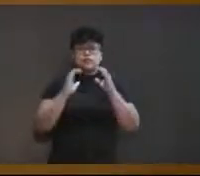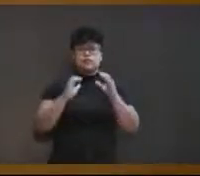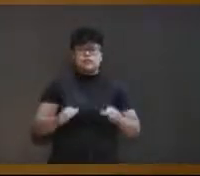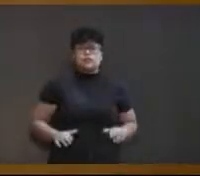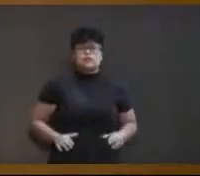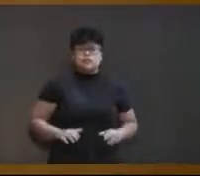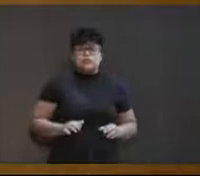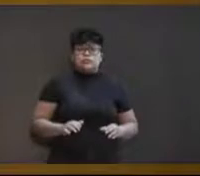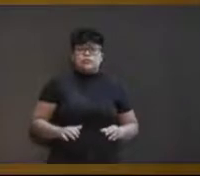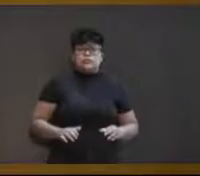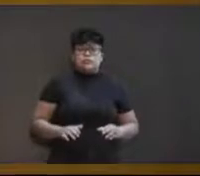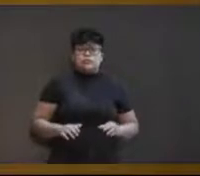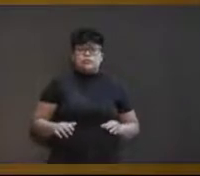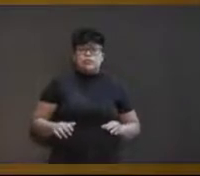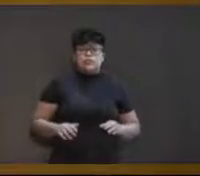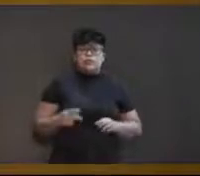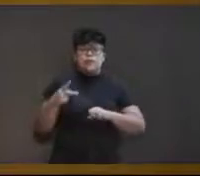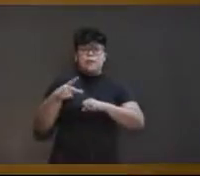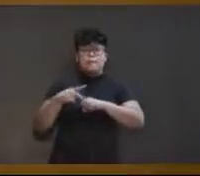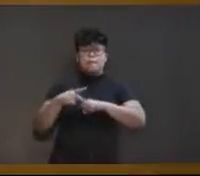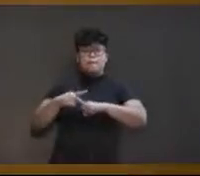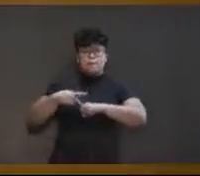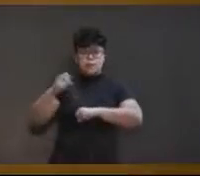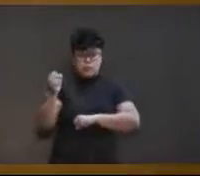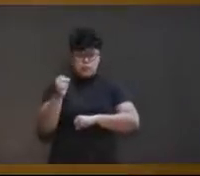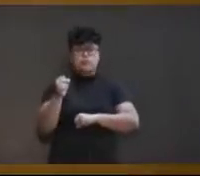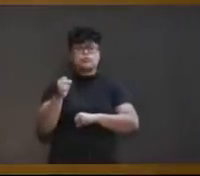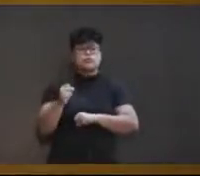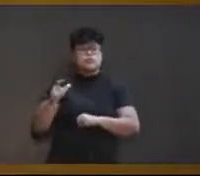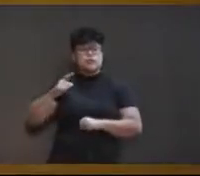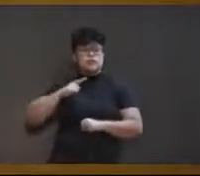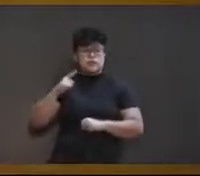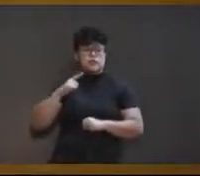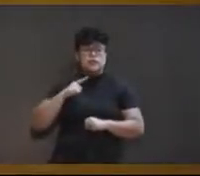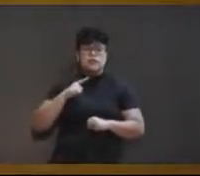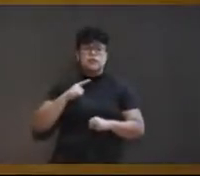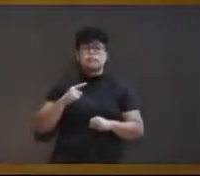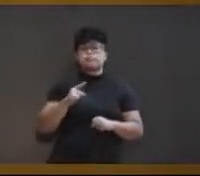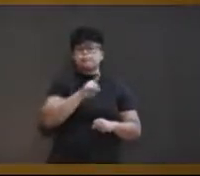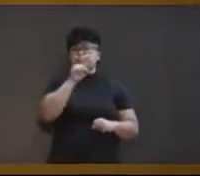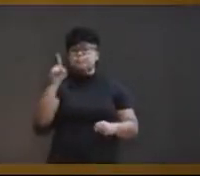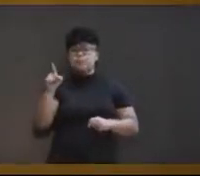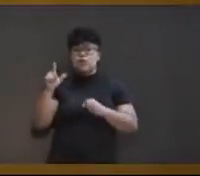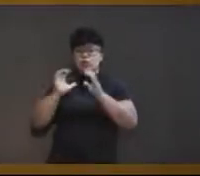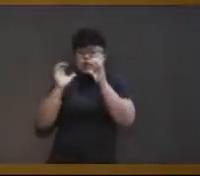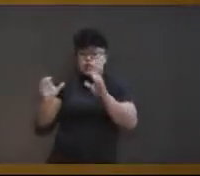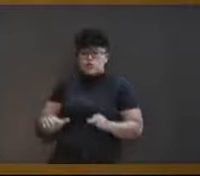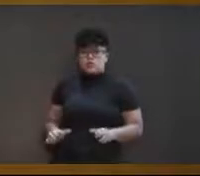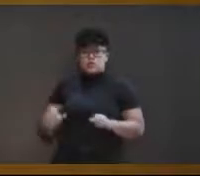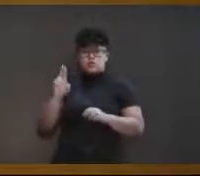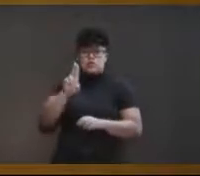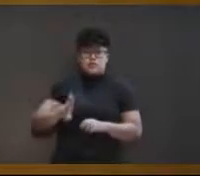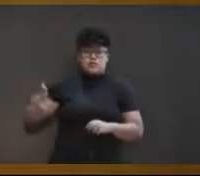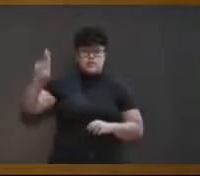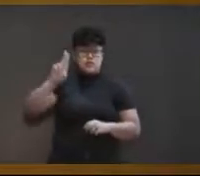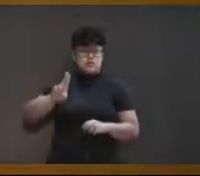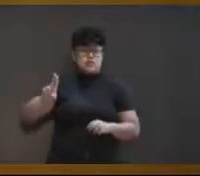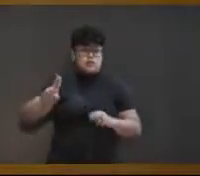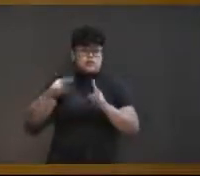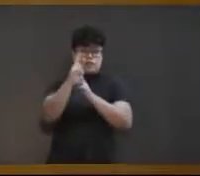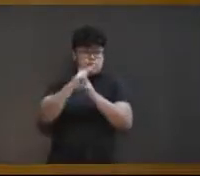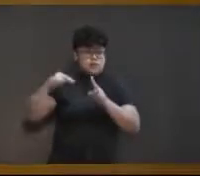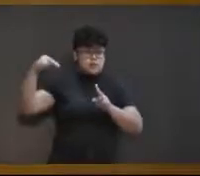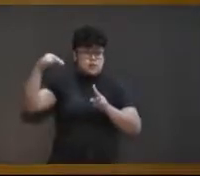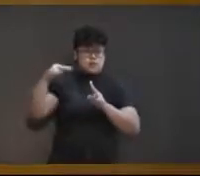de pós-graduação da Universidade de Brasília no qual nesse momento em um dia lá era a coordenadora a Universidade de Brasília passou para o